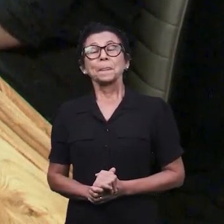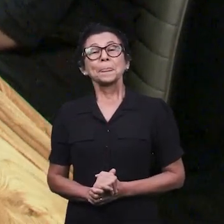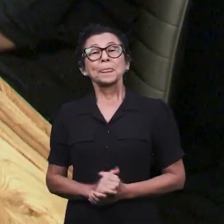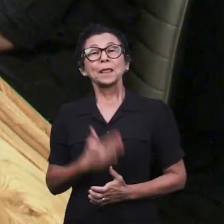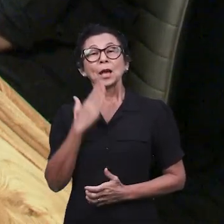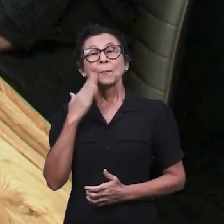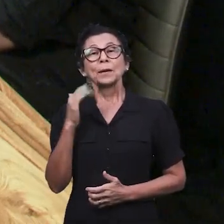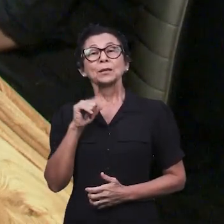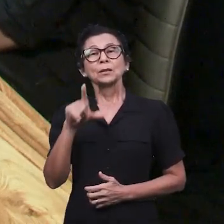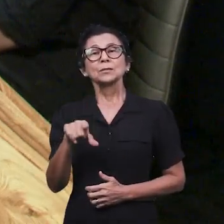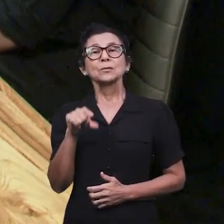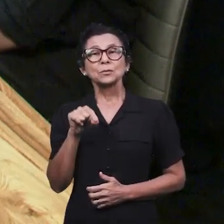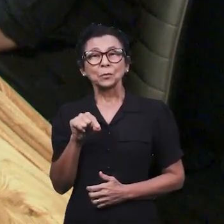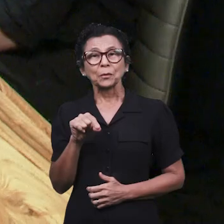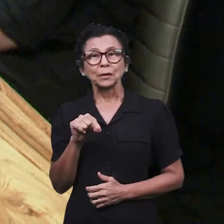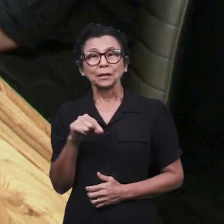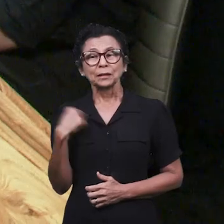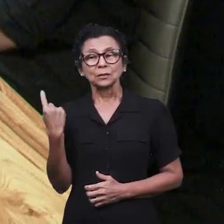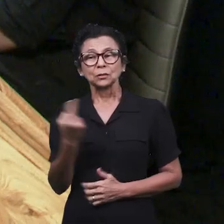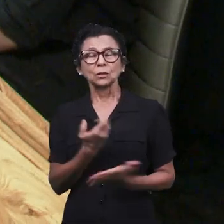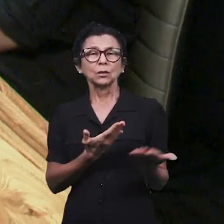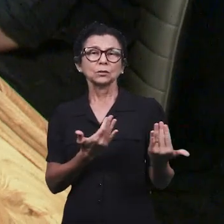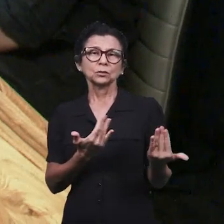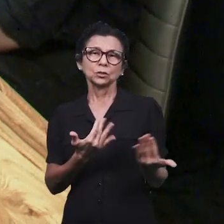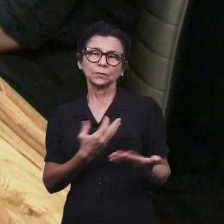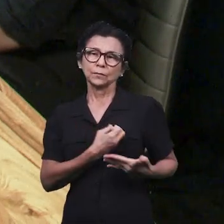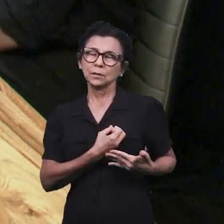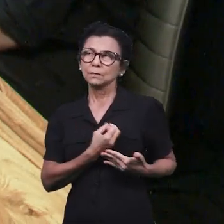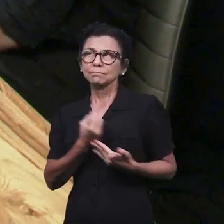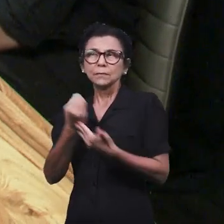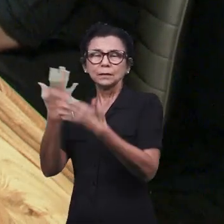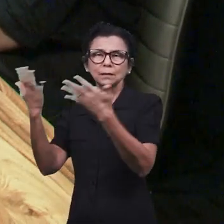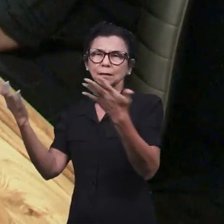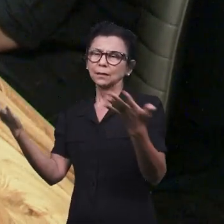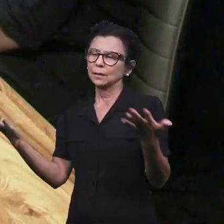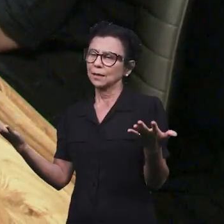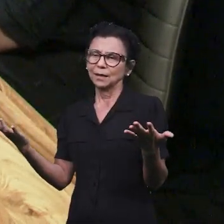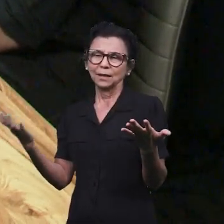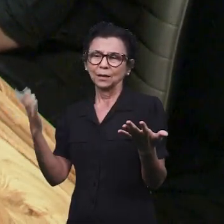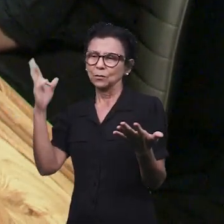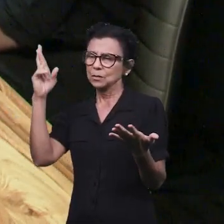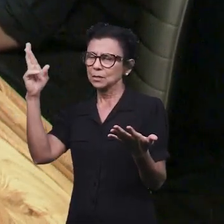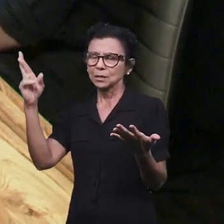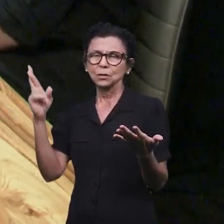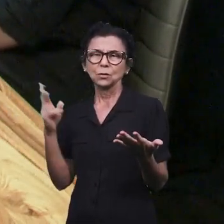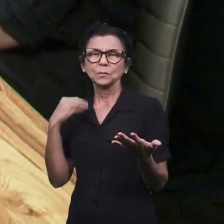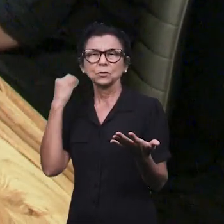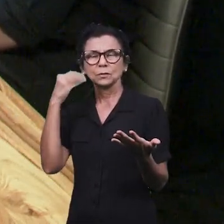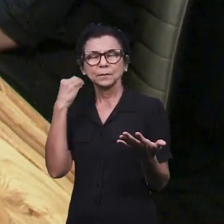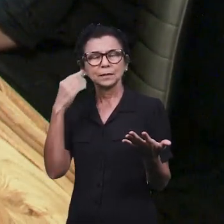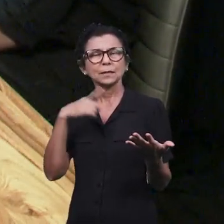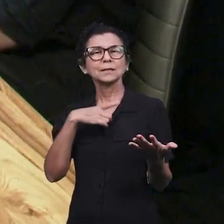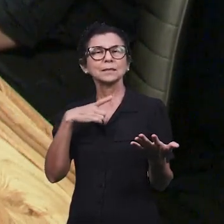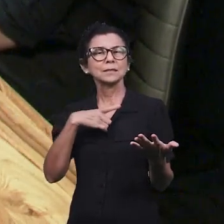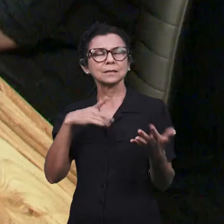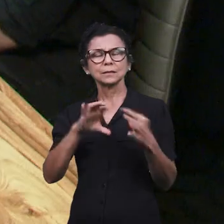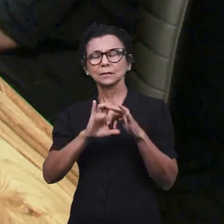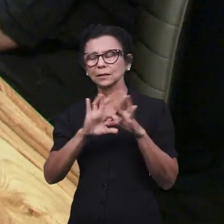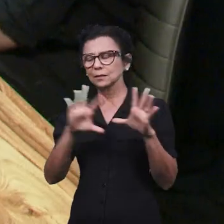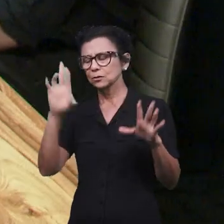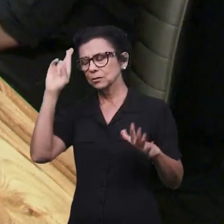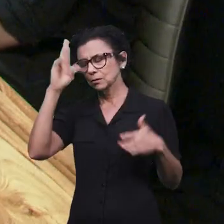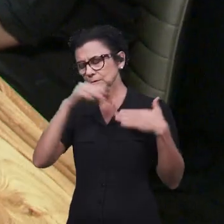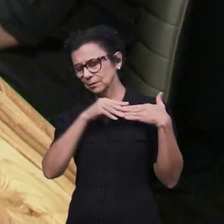nós podemos fazer como jovens é colocar as nossas vidas diante do Senhor para que possamos ter essa experiência, né? De deixar o